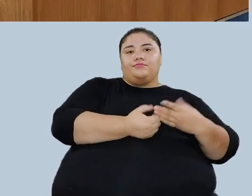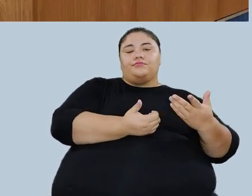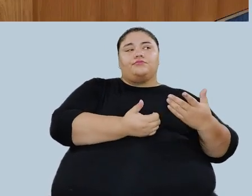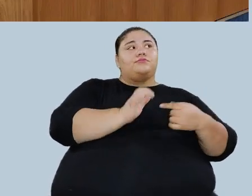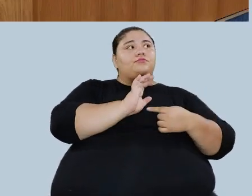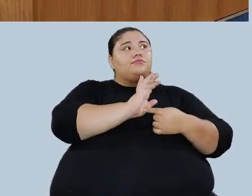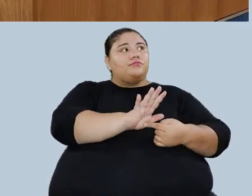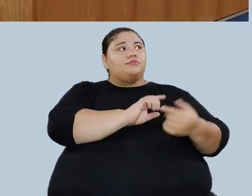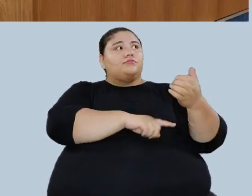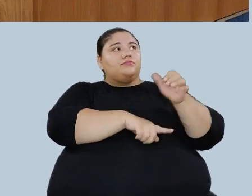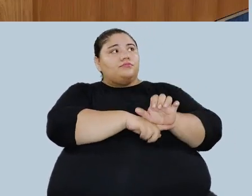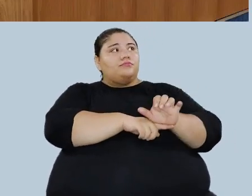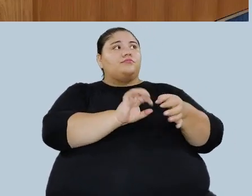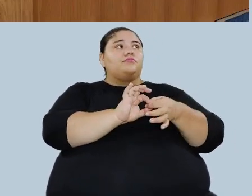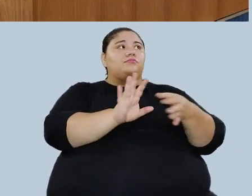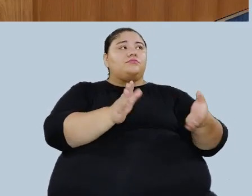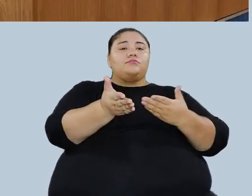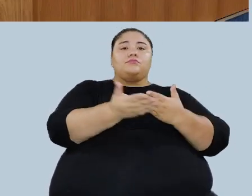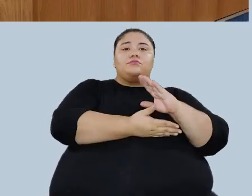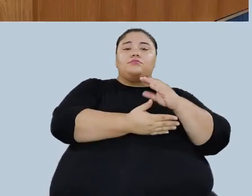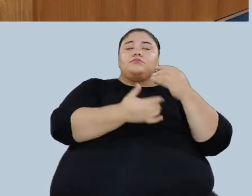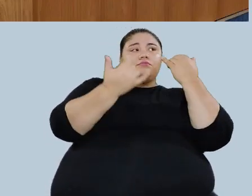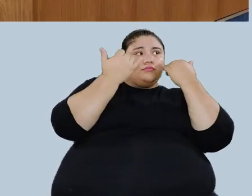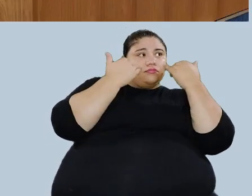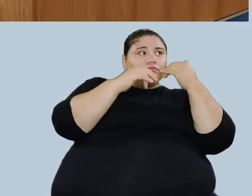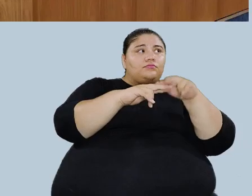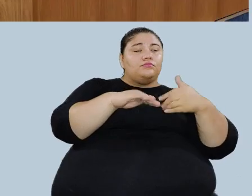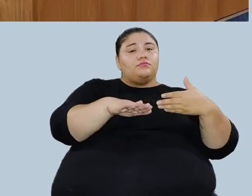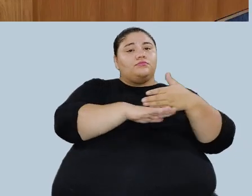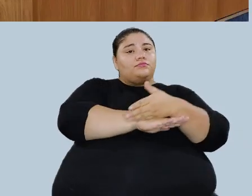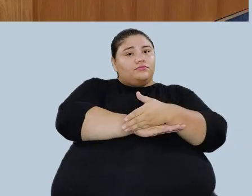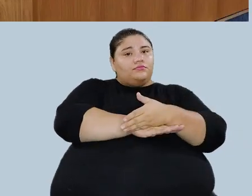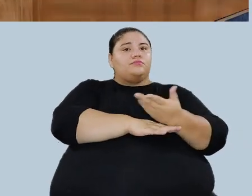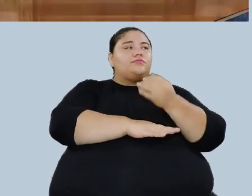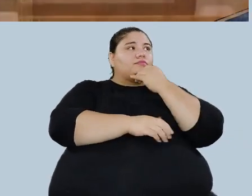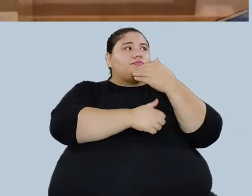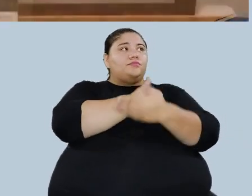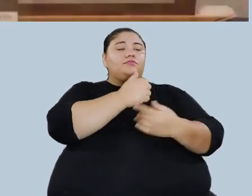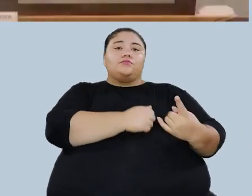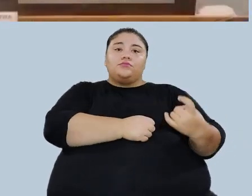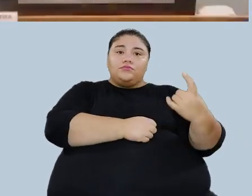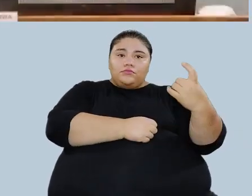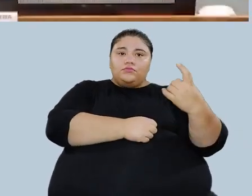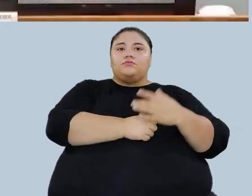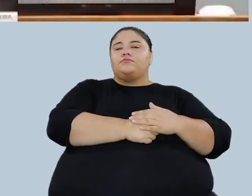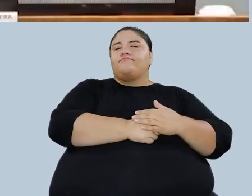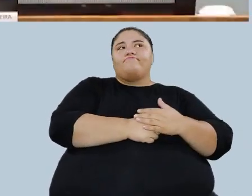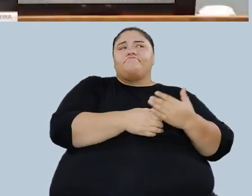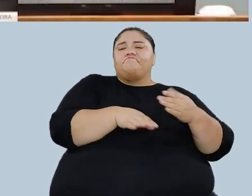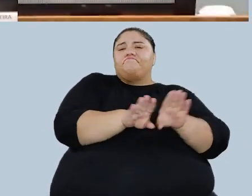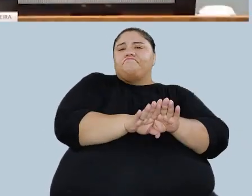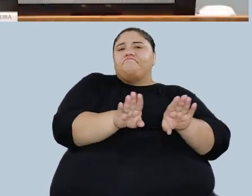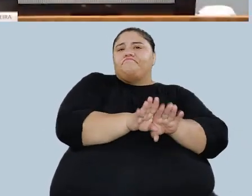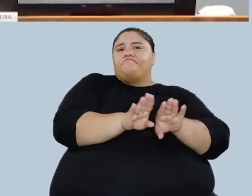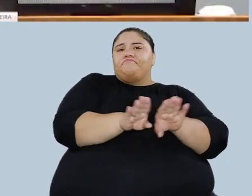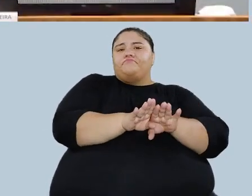com estados e querendo liberar essas informações, né, por acesso, talvez a uma base única, dá no mesmo, né?